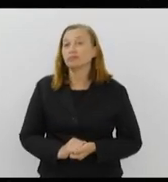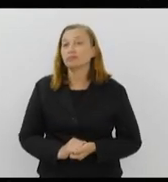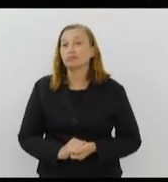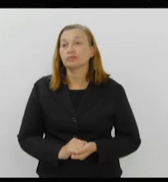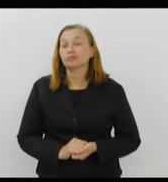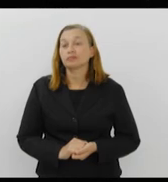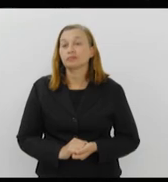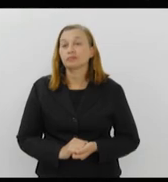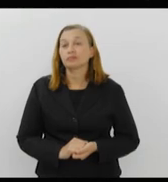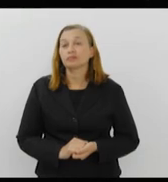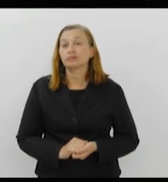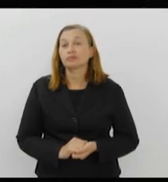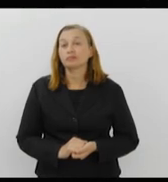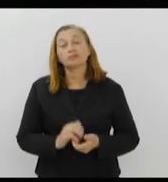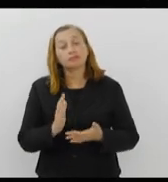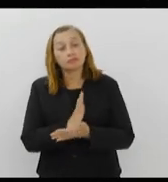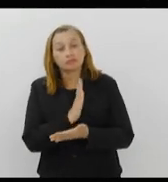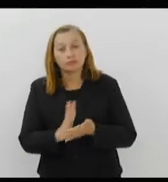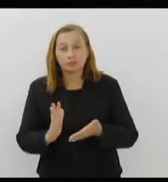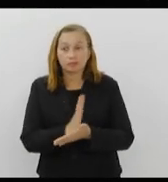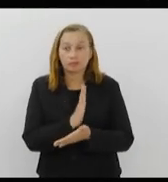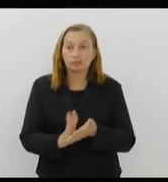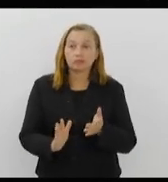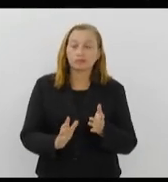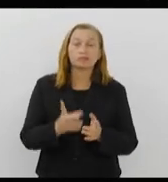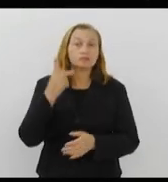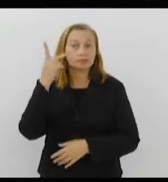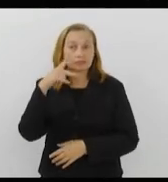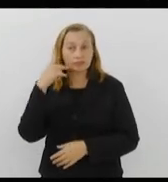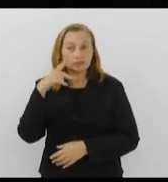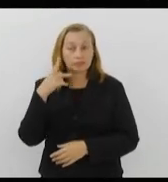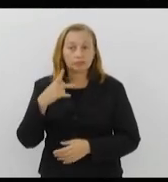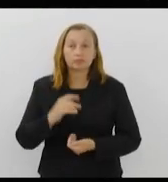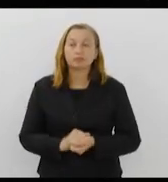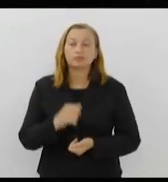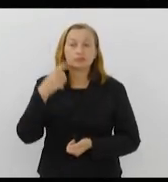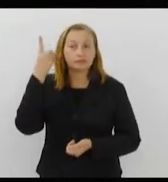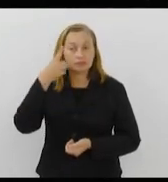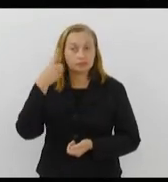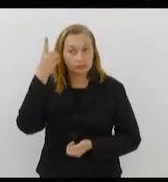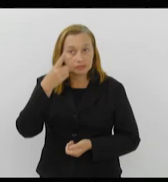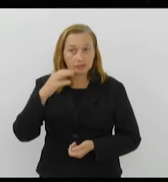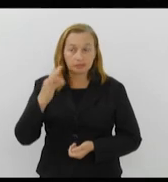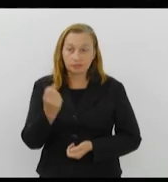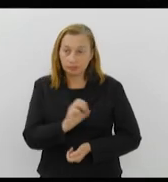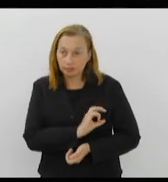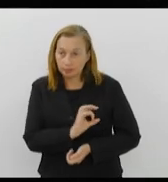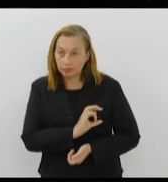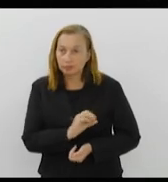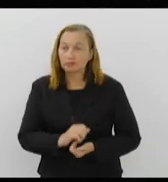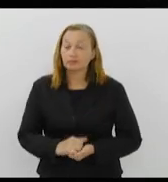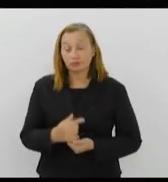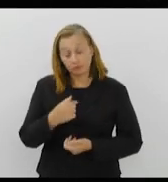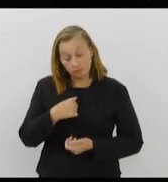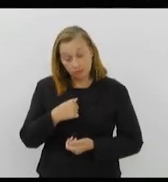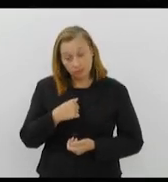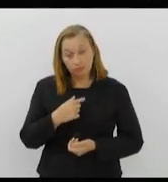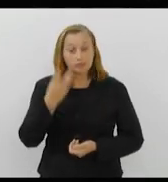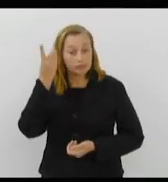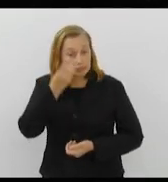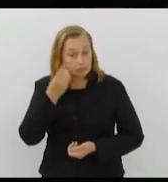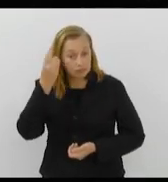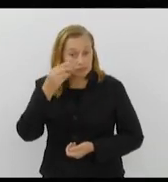autoria de alguns parlamentares, deputada Marta Rocha, eu,